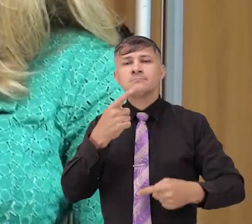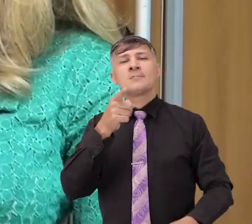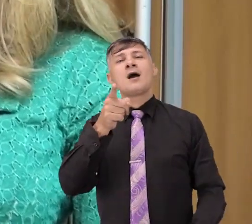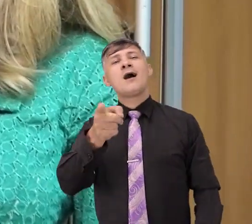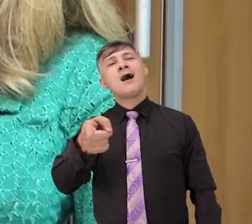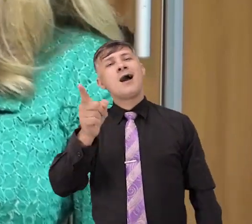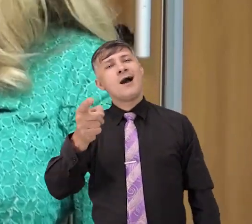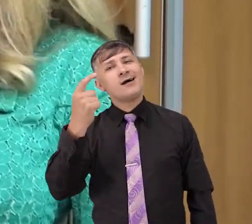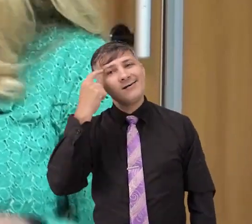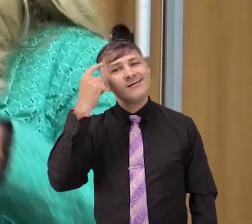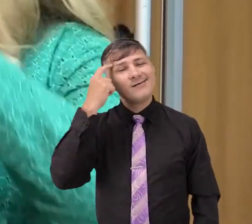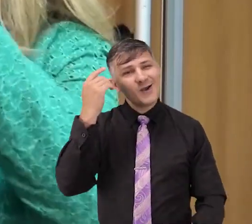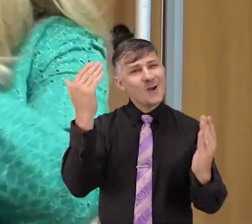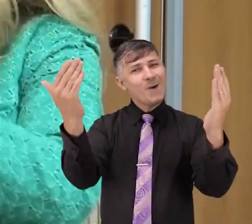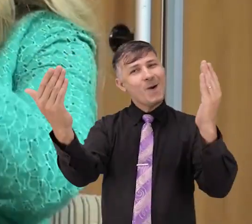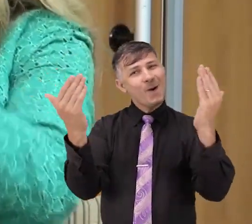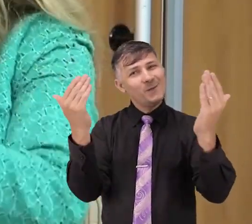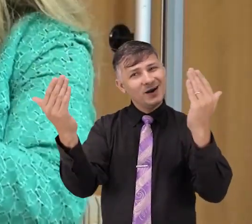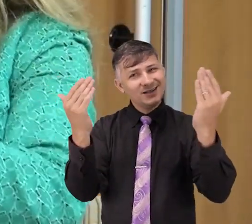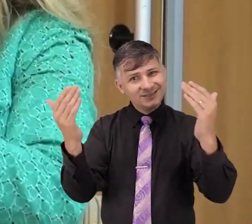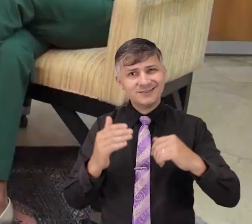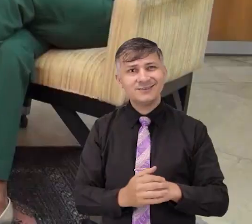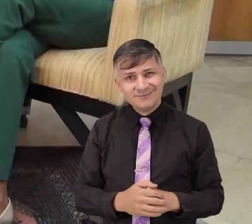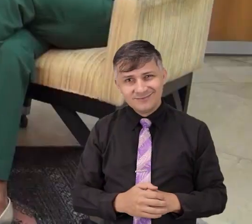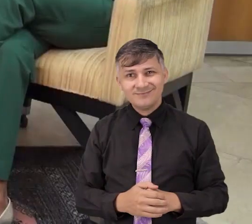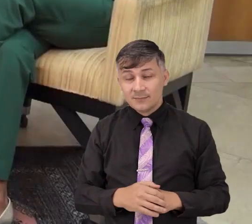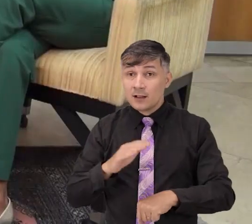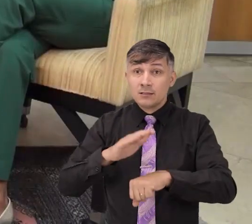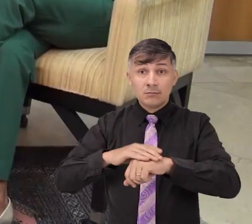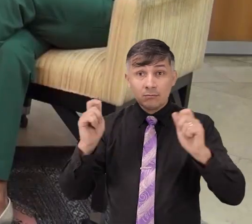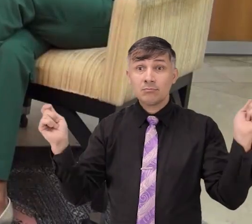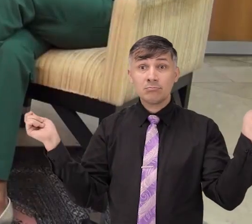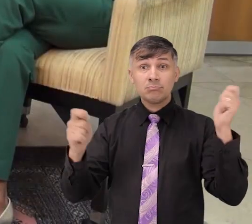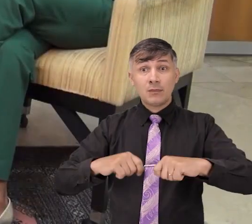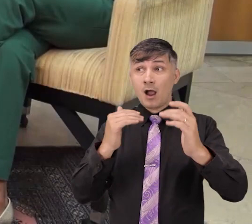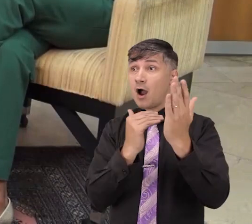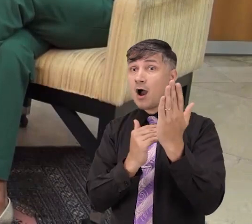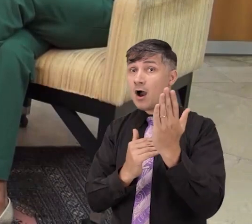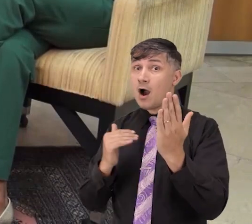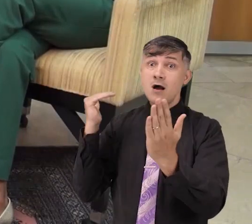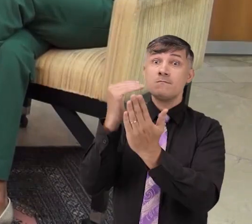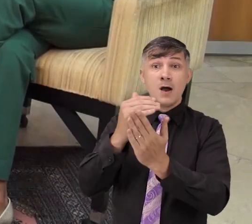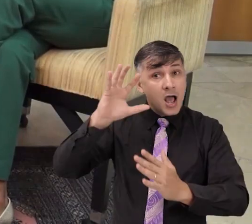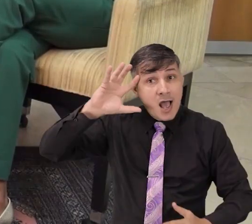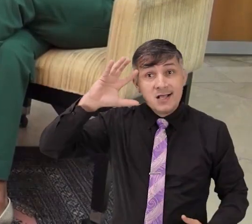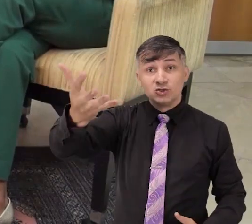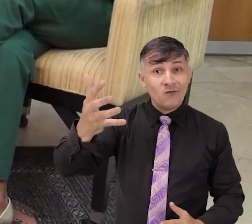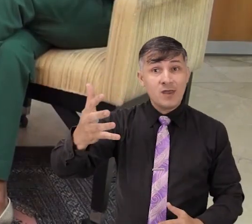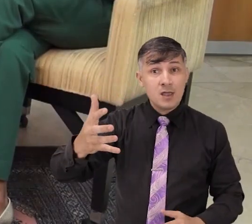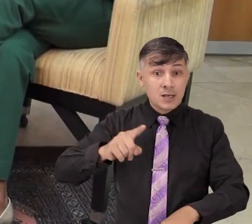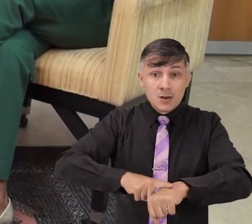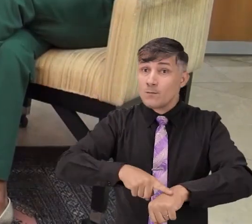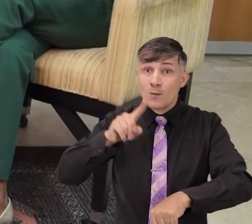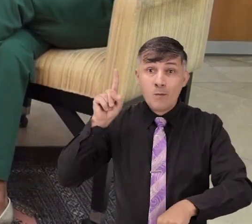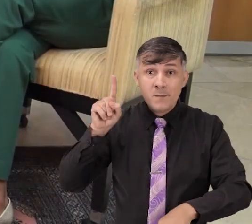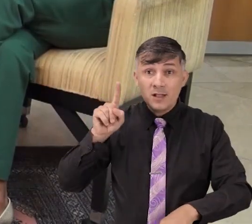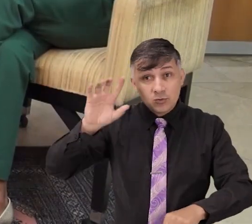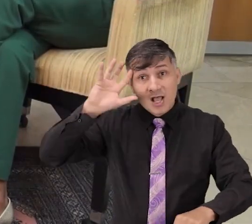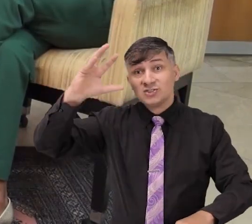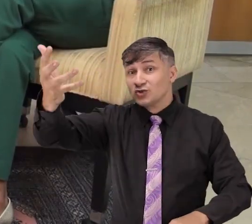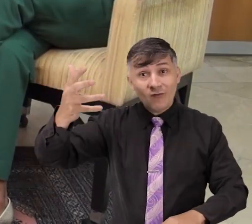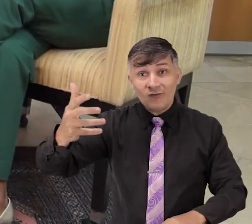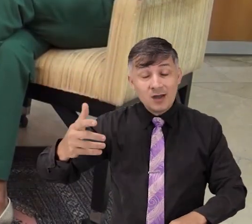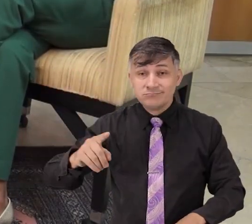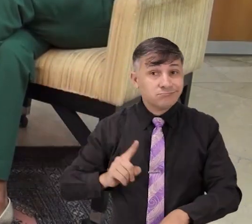parâmetro, um paradigma para você superar e resolver, naquele momento, solucionar aquele a questão. Problema,